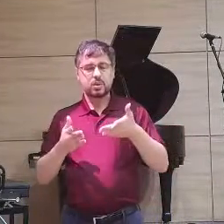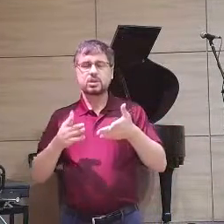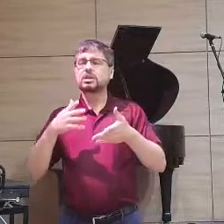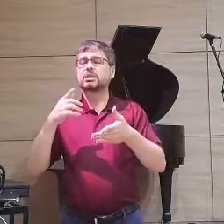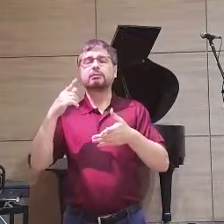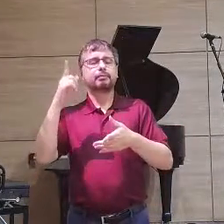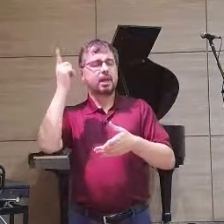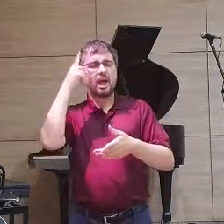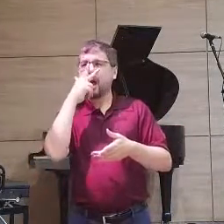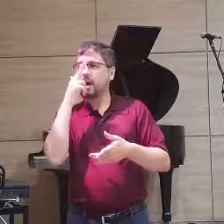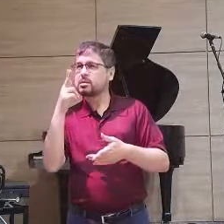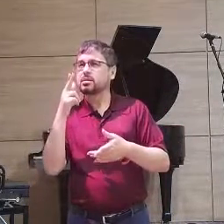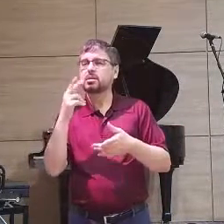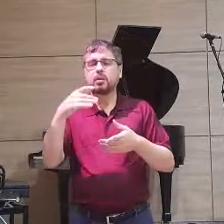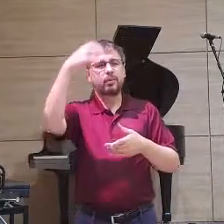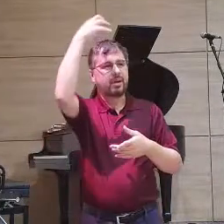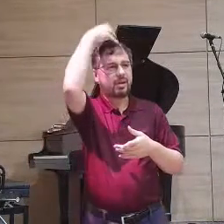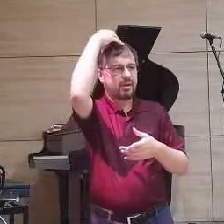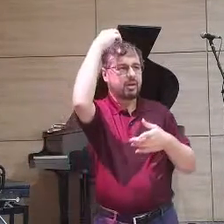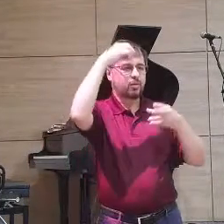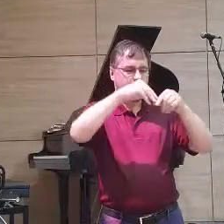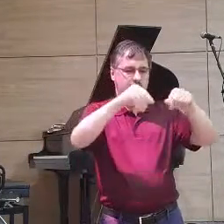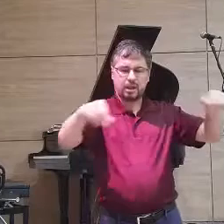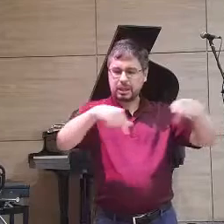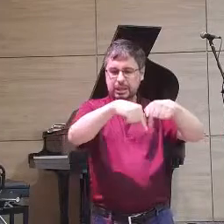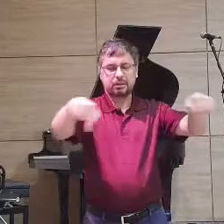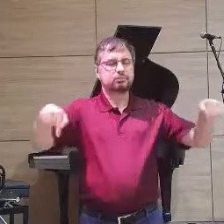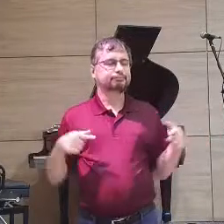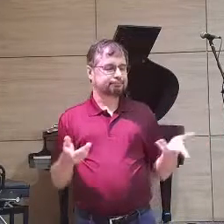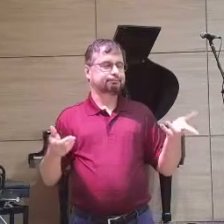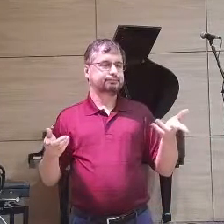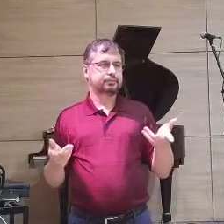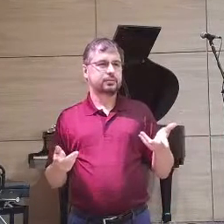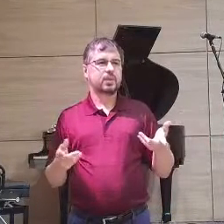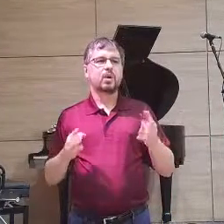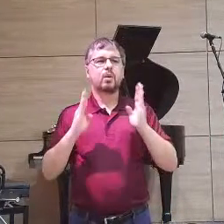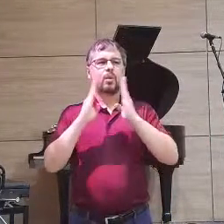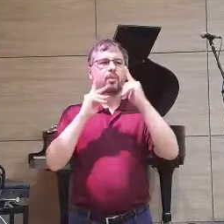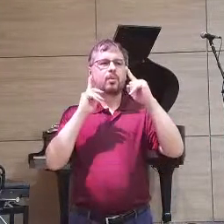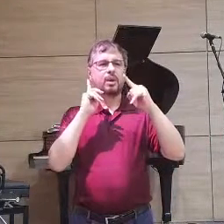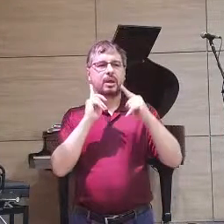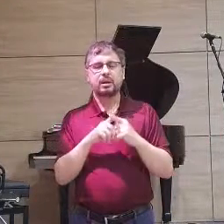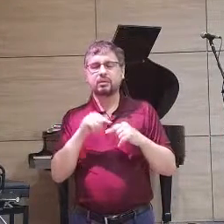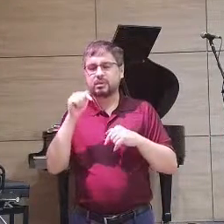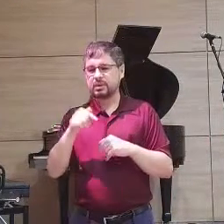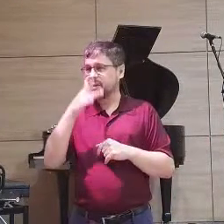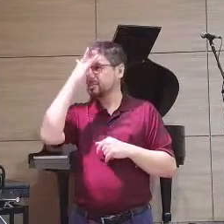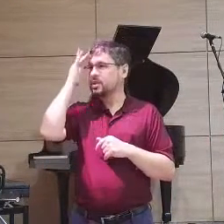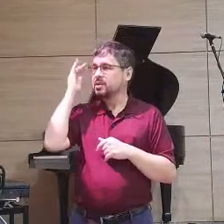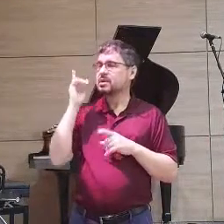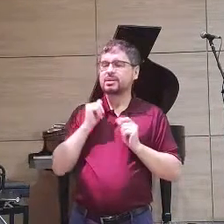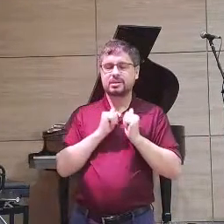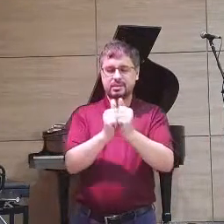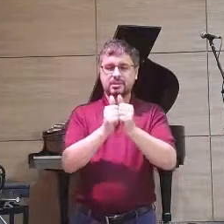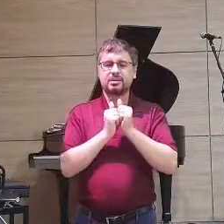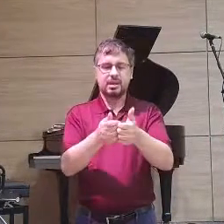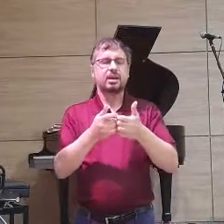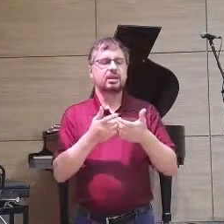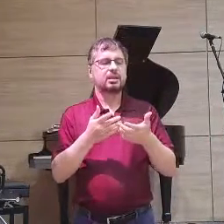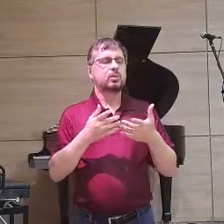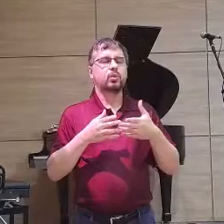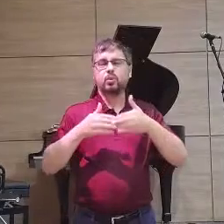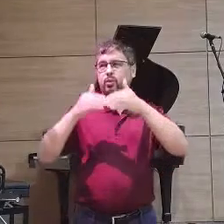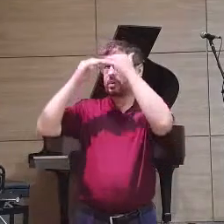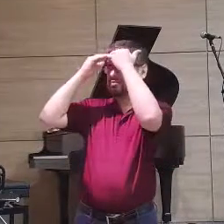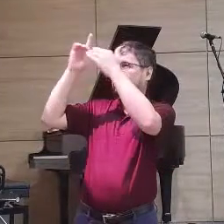totalmente o resultado para as pessoas terrenas de um reino onde aquele que são adeptos e são súditos